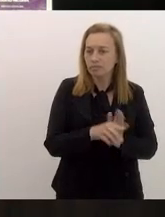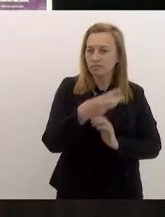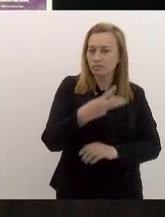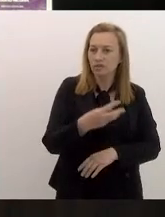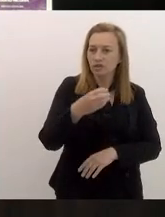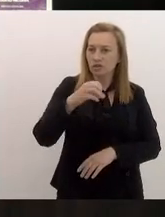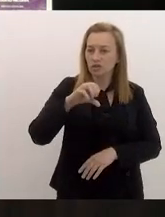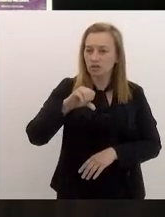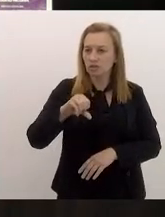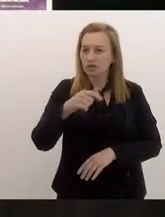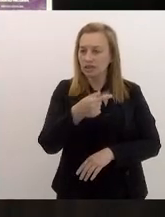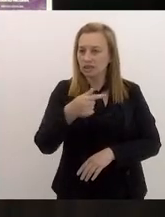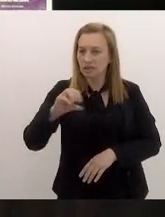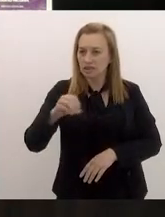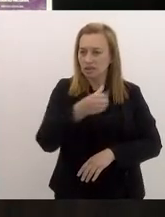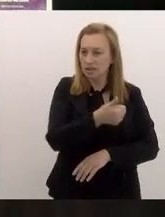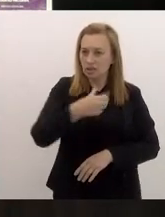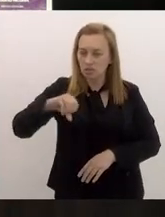3970 de 18